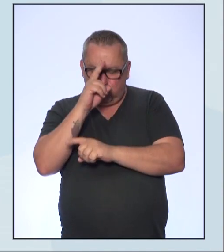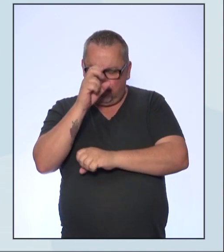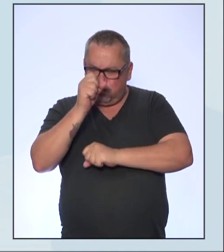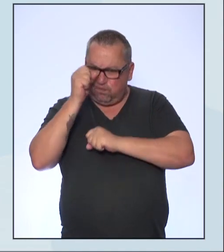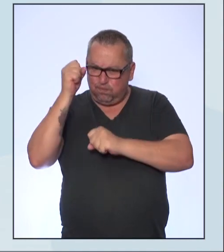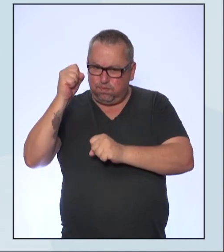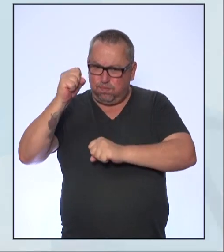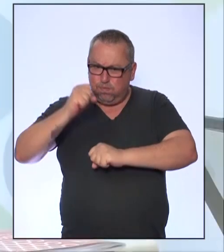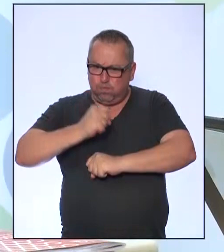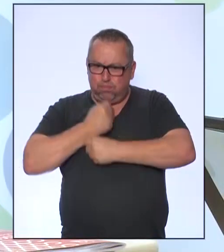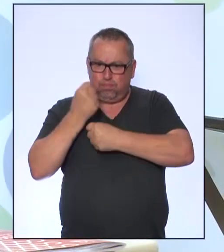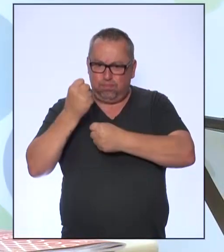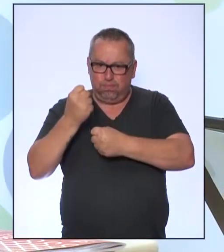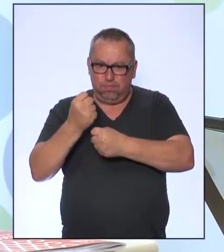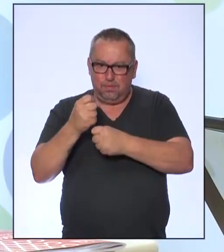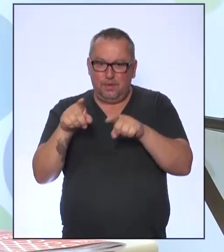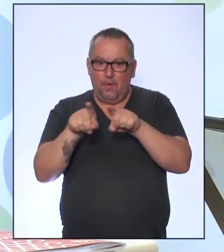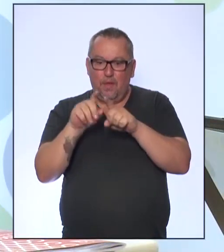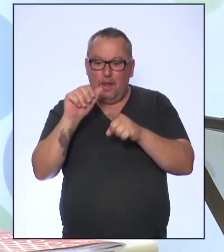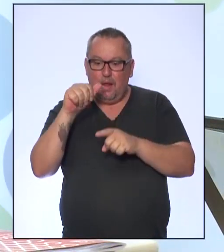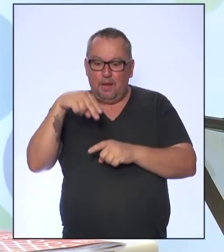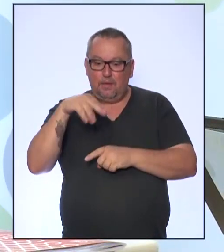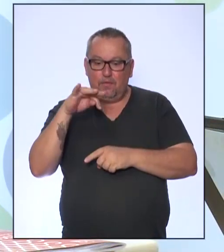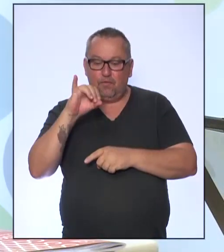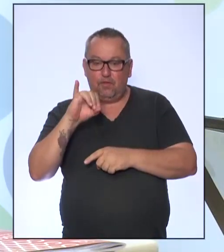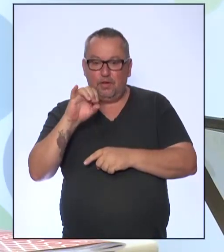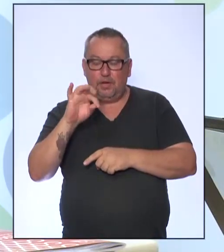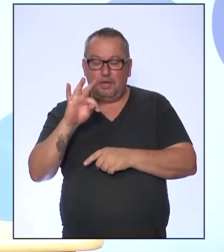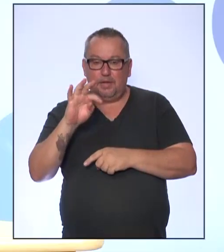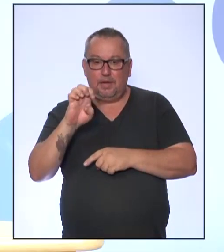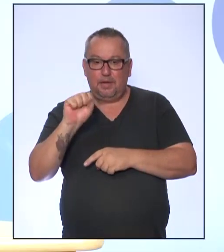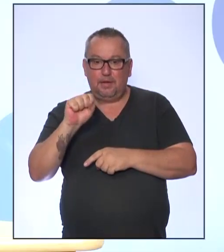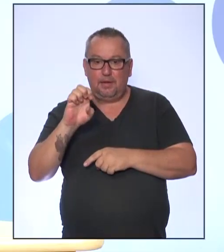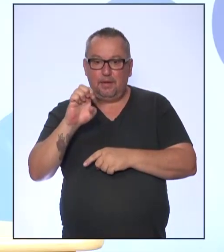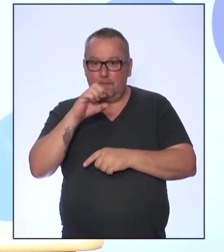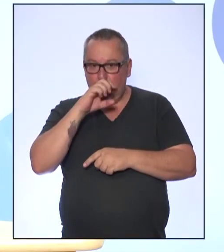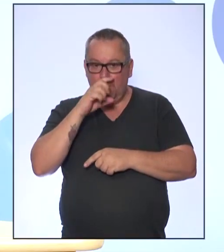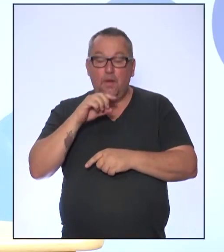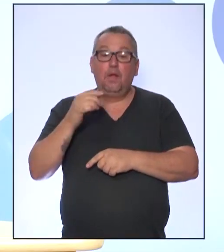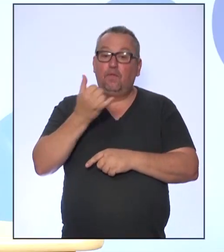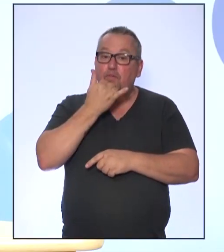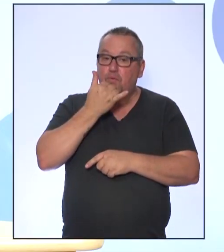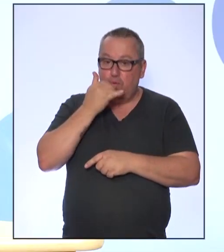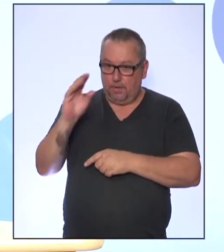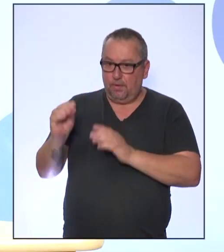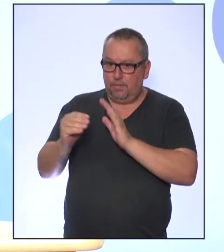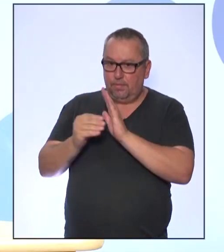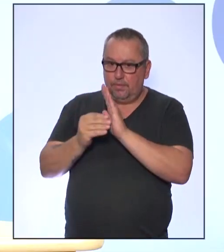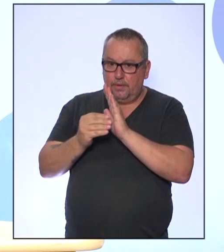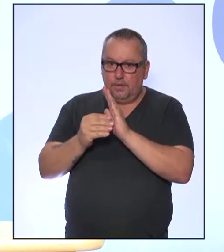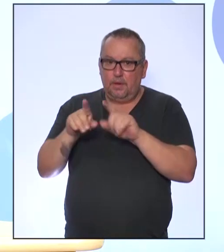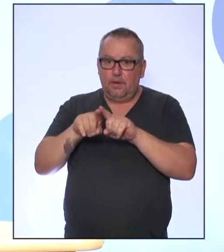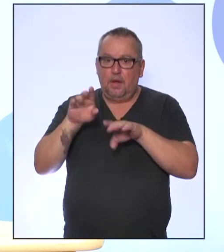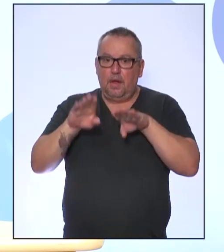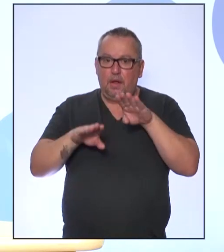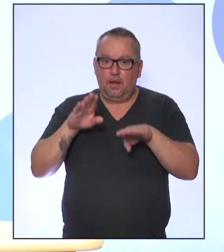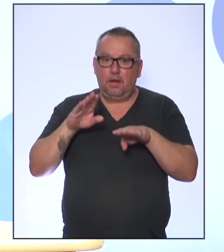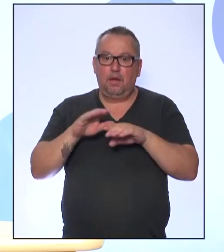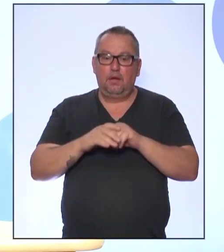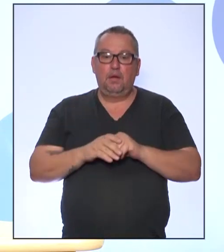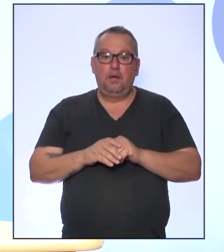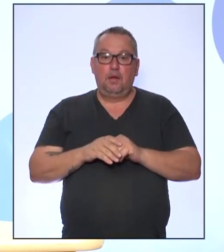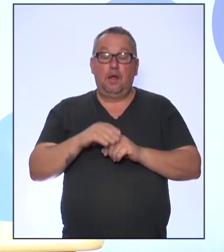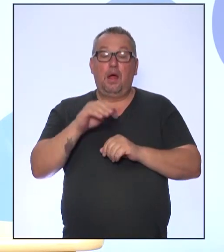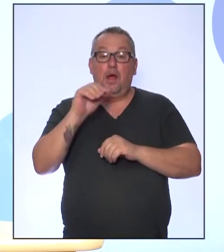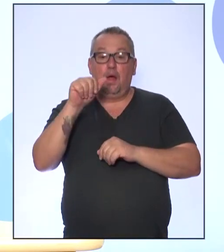tenho a antítese, tá bom? Desculpa, Lu, só para acrescentar, né, que às vezes eles confundem até antítese com ambiguidade,